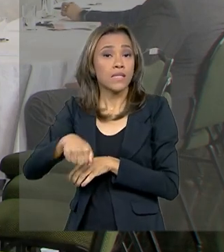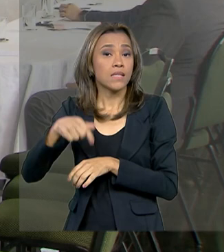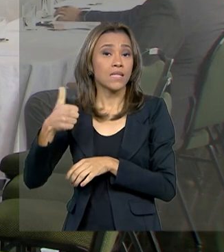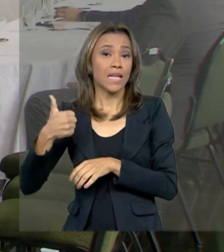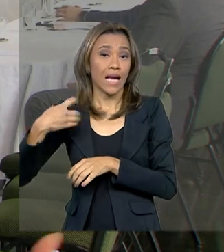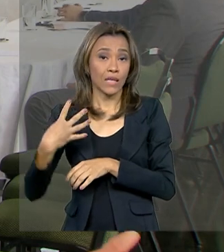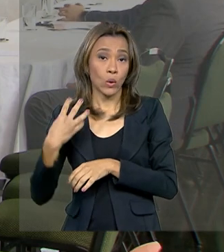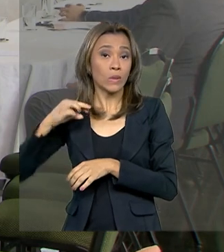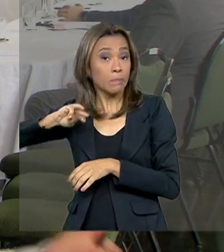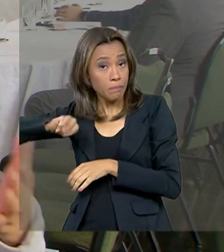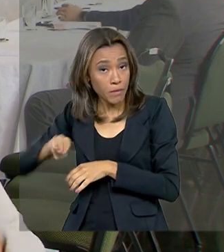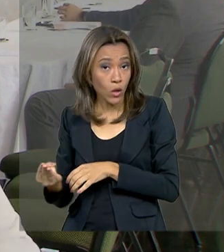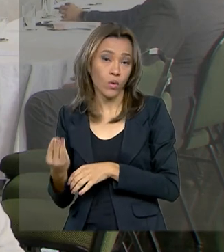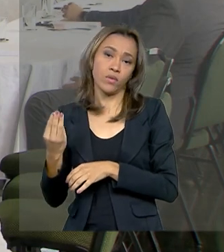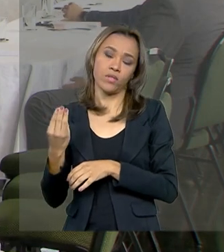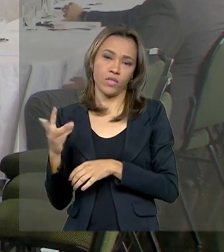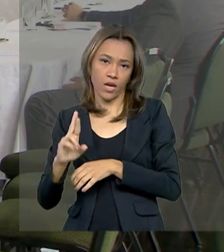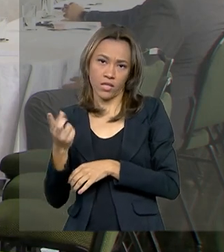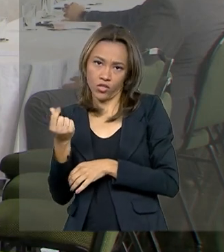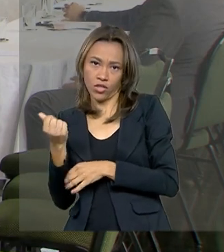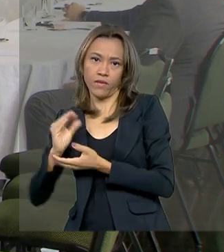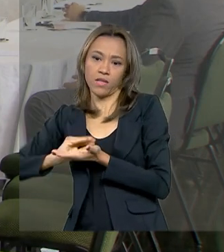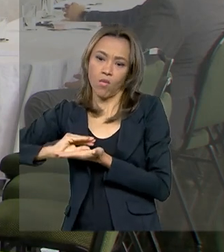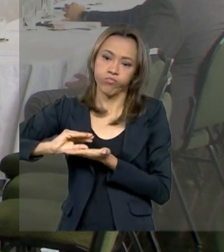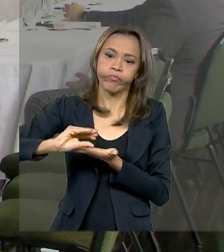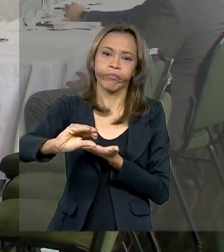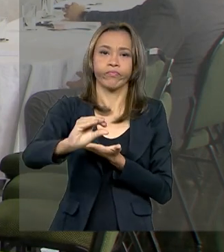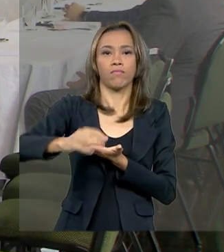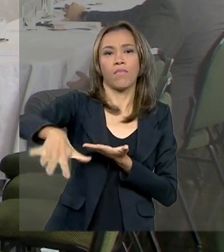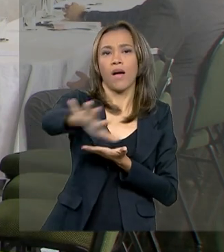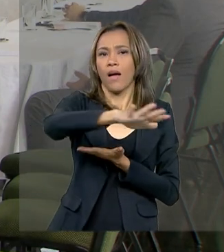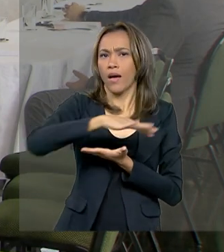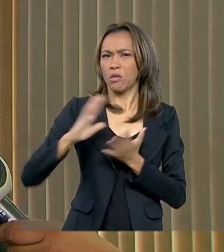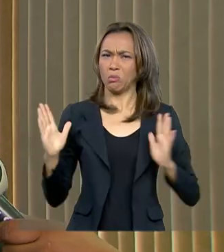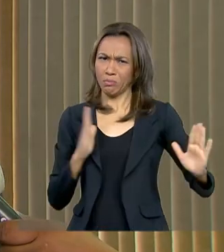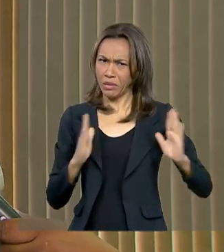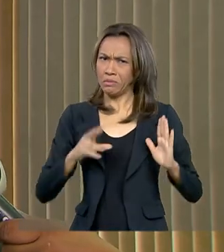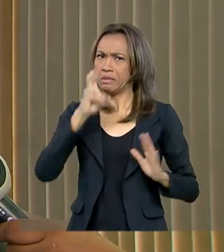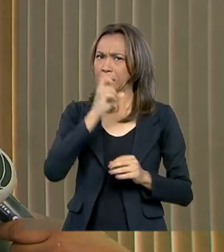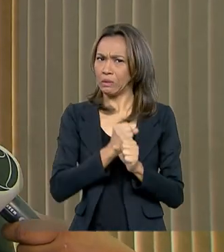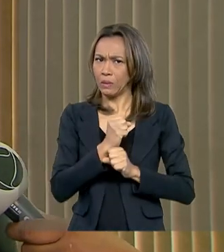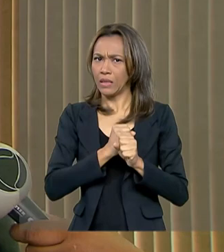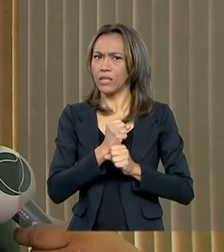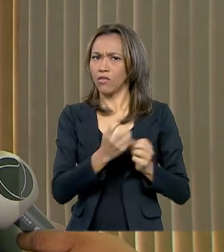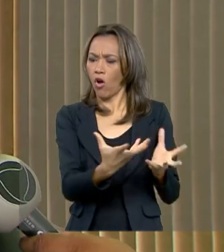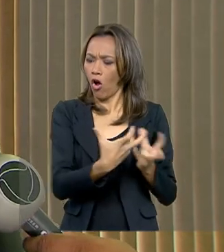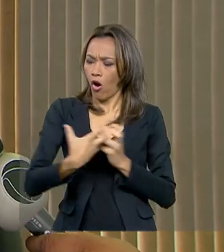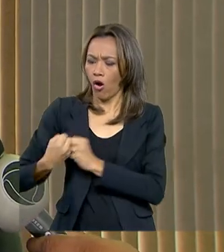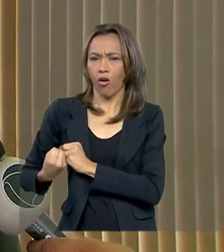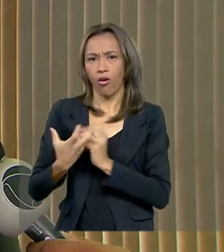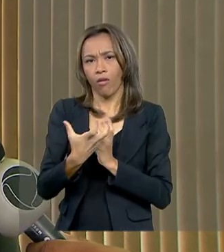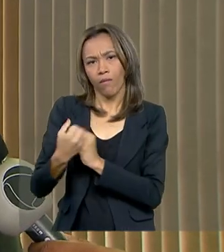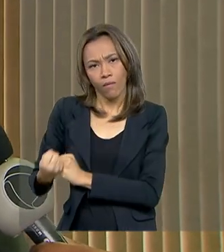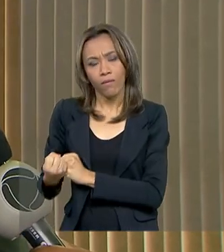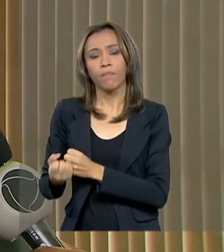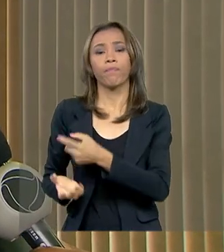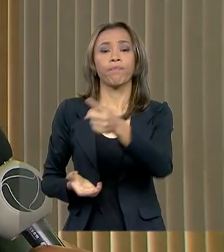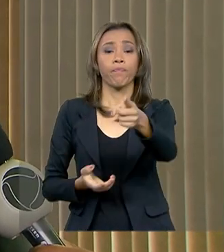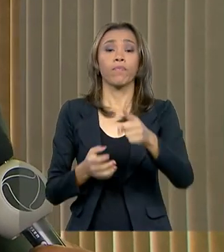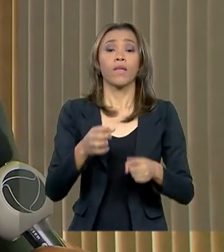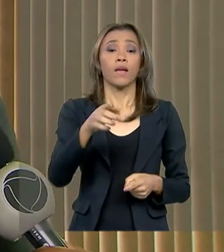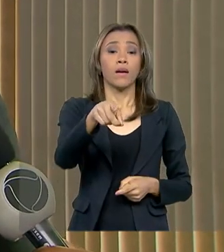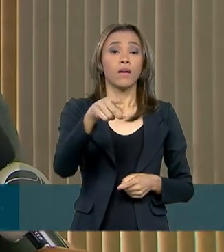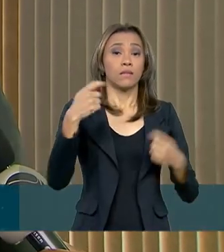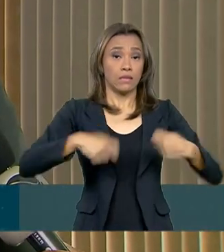de reais. Os valores superam o que foi investido nos últimos 5 anos. Houve uma decisão de política pública de